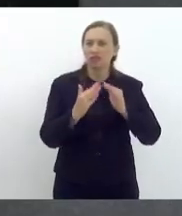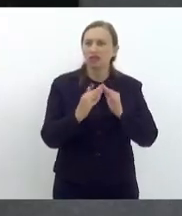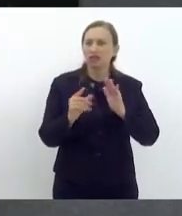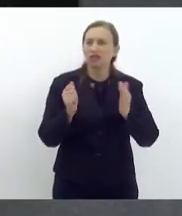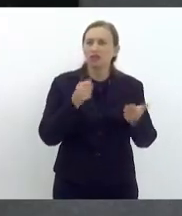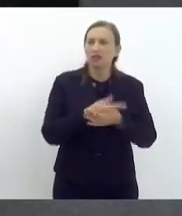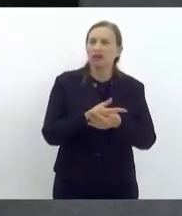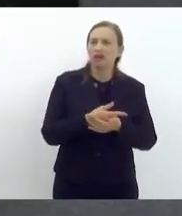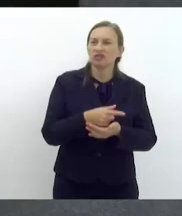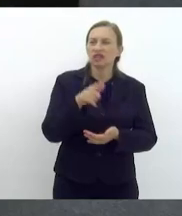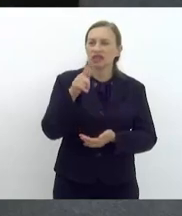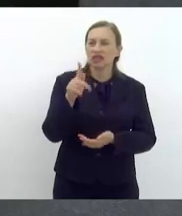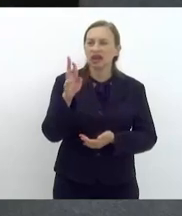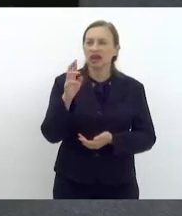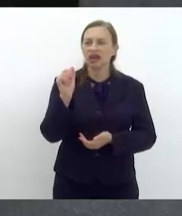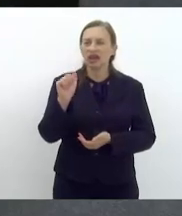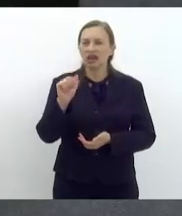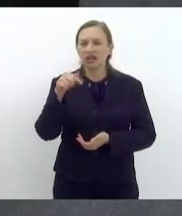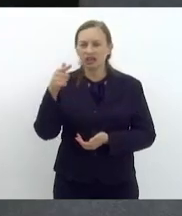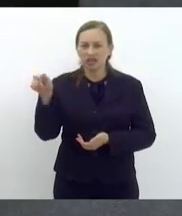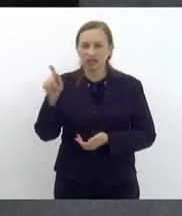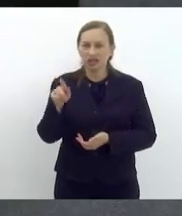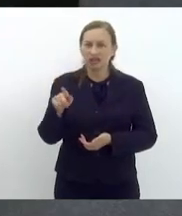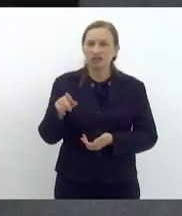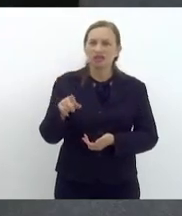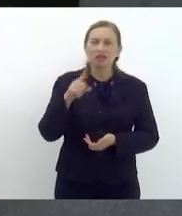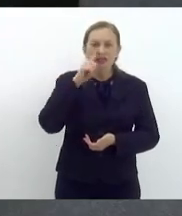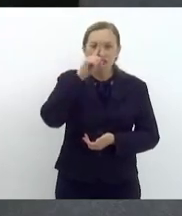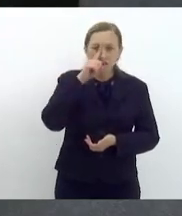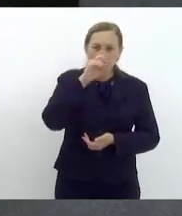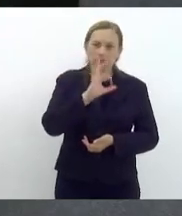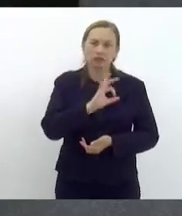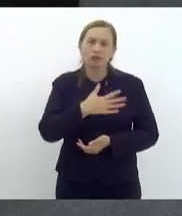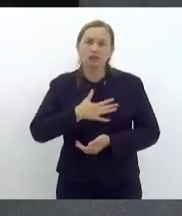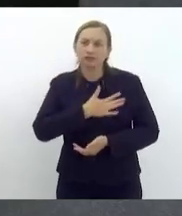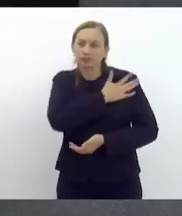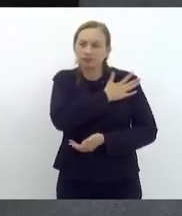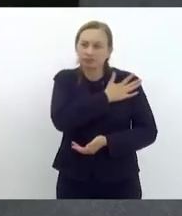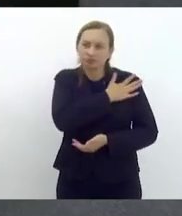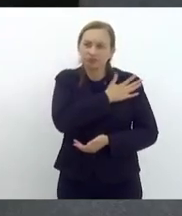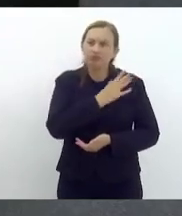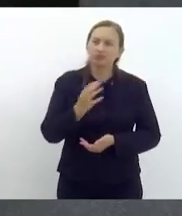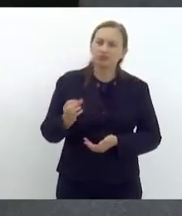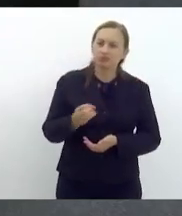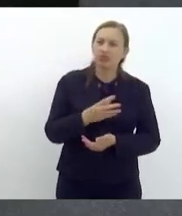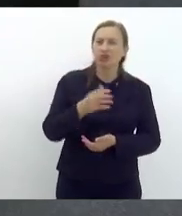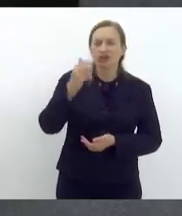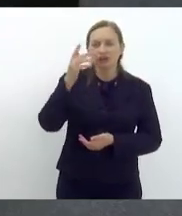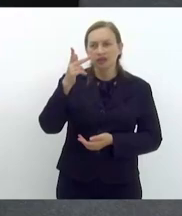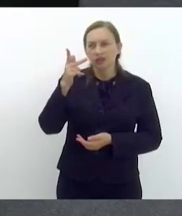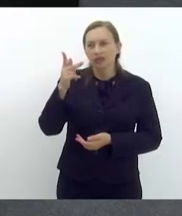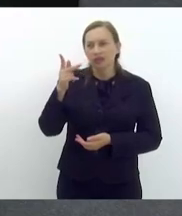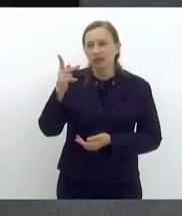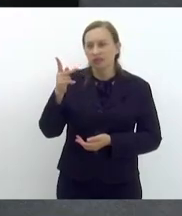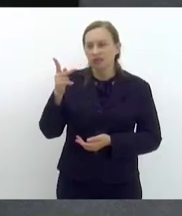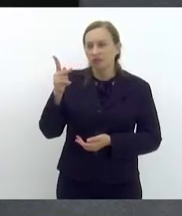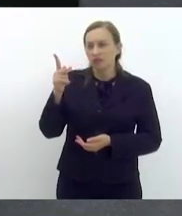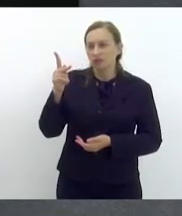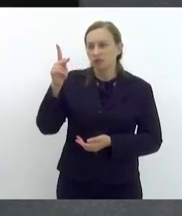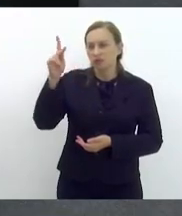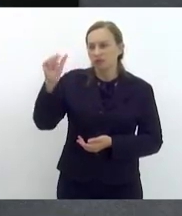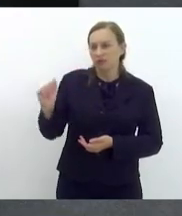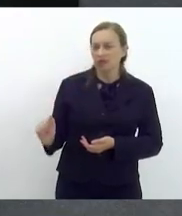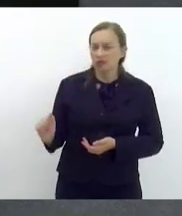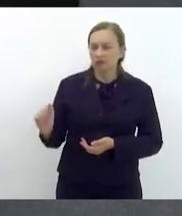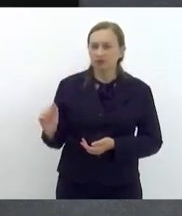pagamento da GRAM, que é a gratificação de risco da atividade militar para os veteranos, para as viúvas e para os pensionistas. Não sou só